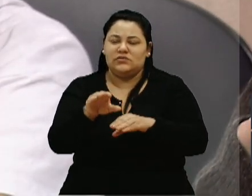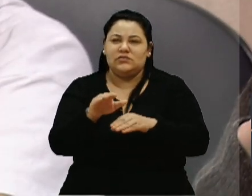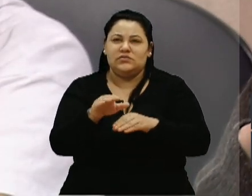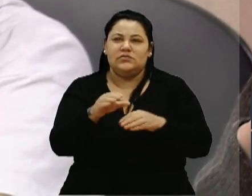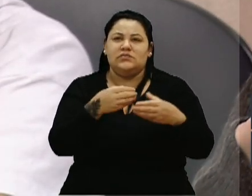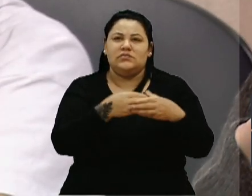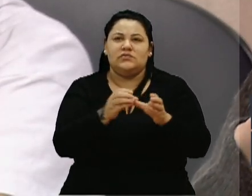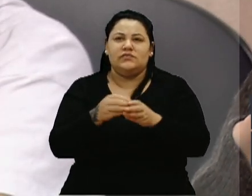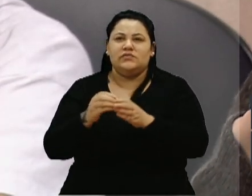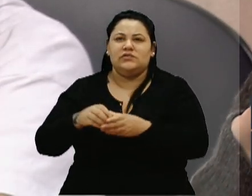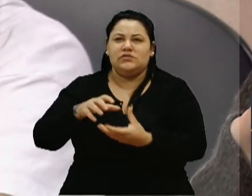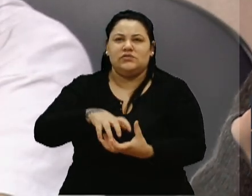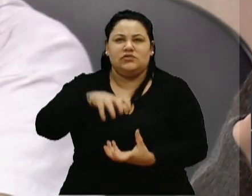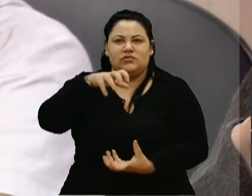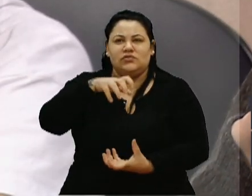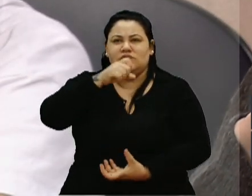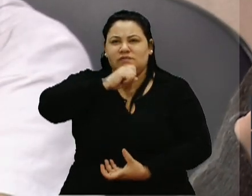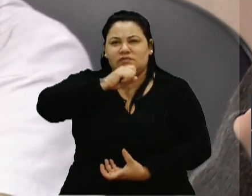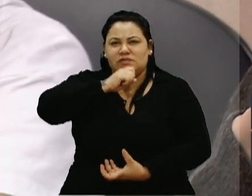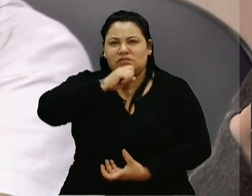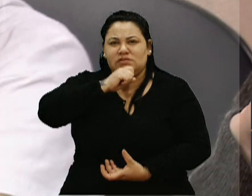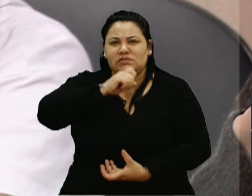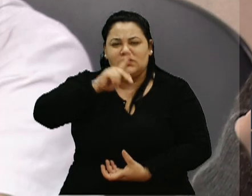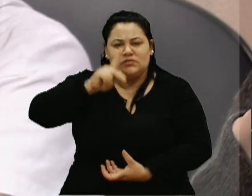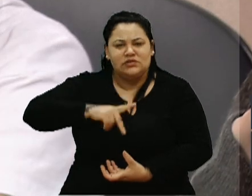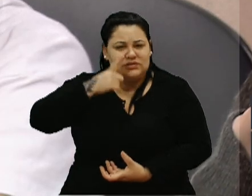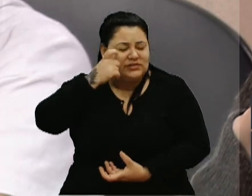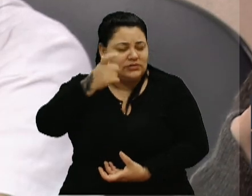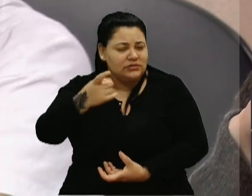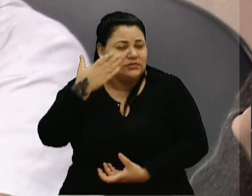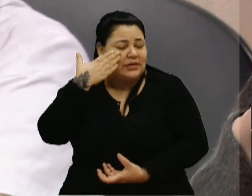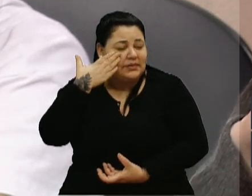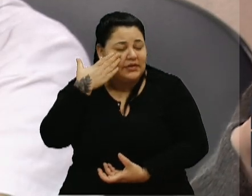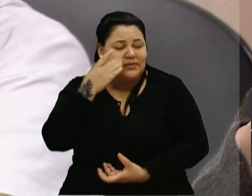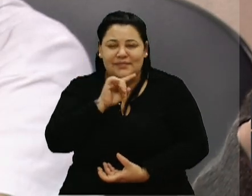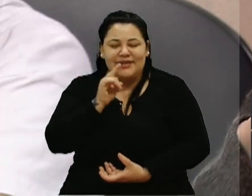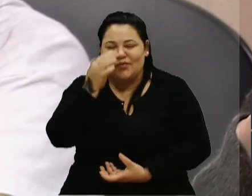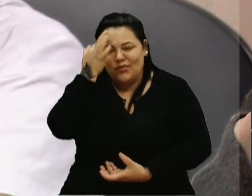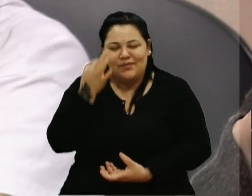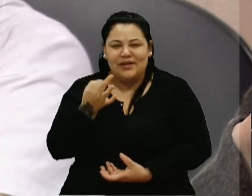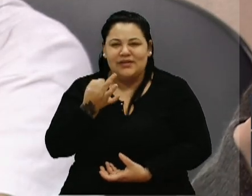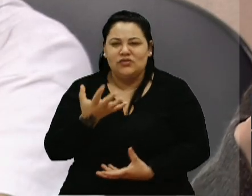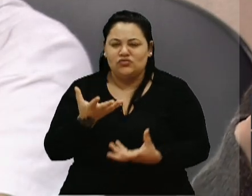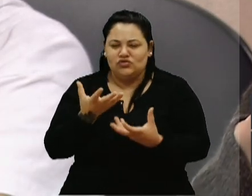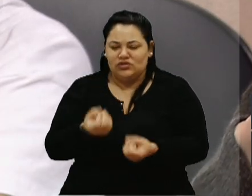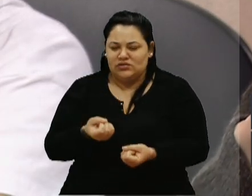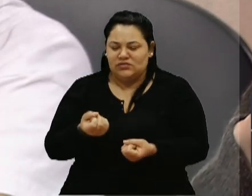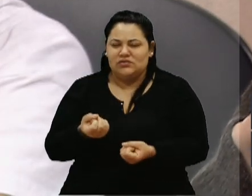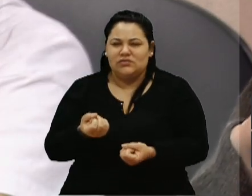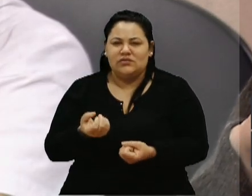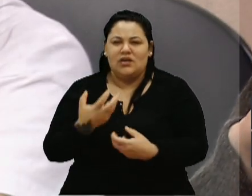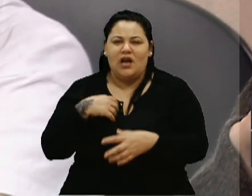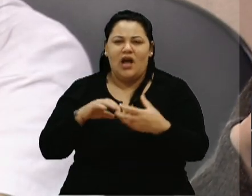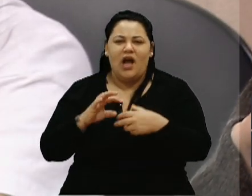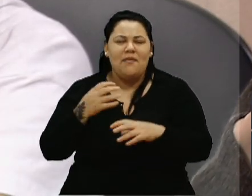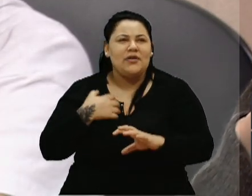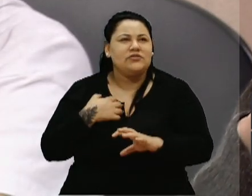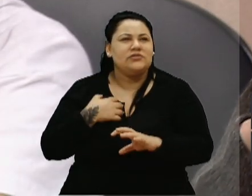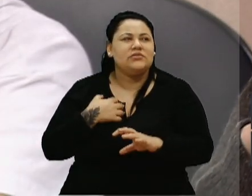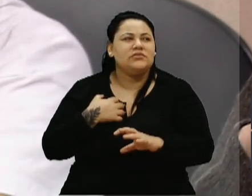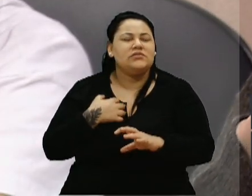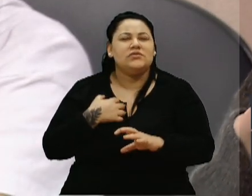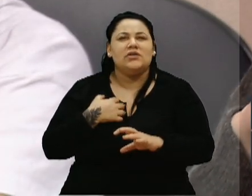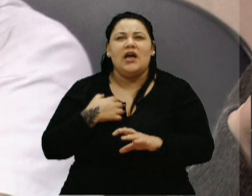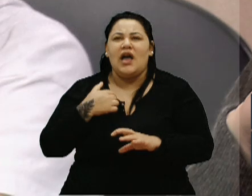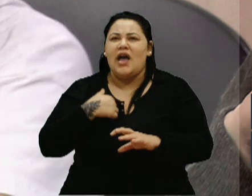pessoas idosas, e o quanto as pessoas se interessam por saber, mas não entendem pela forma que recebe essa informação. E aí, quando eu chego para uma pessoa que